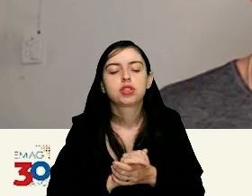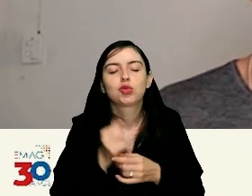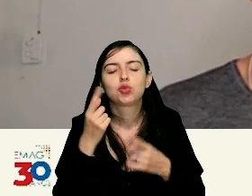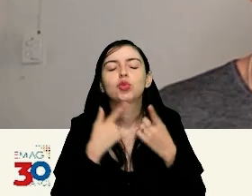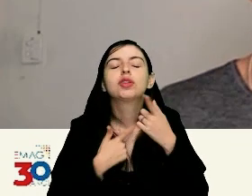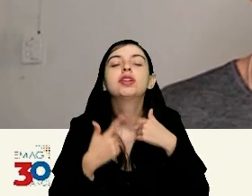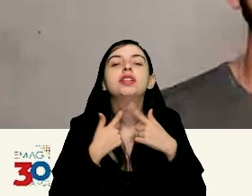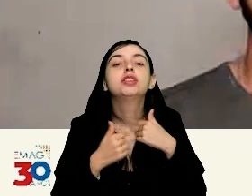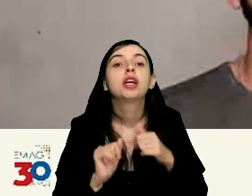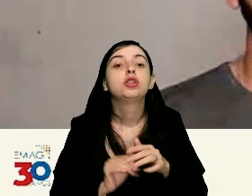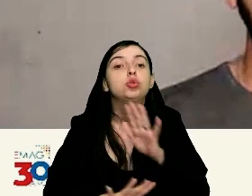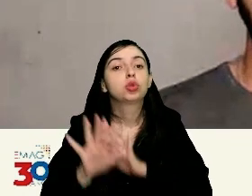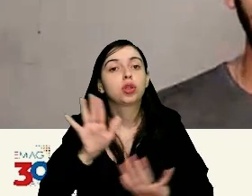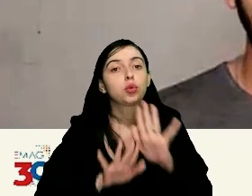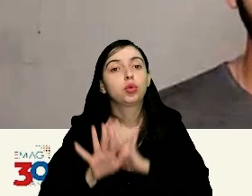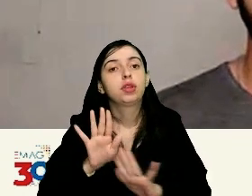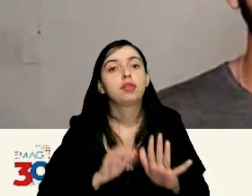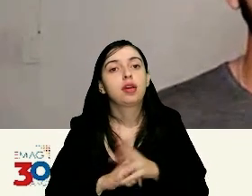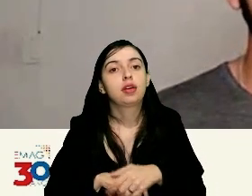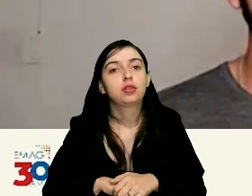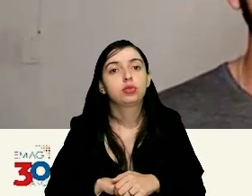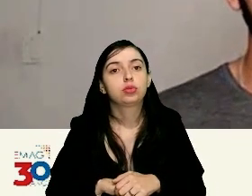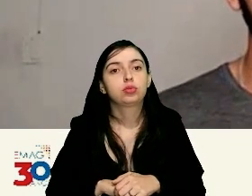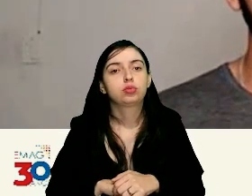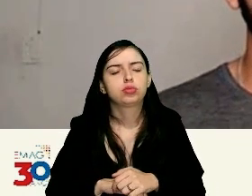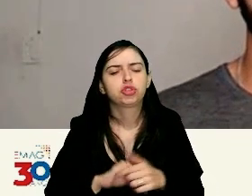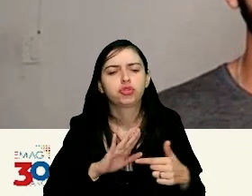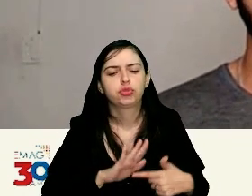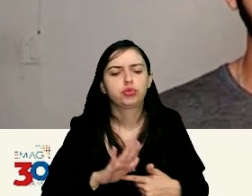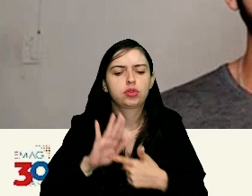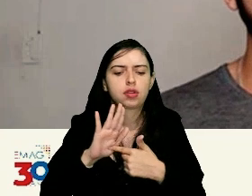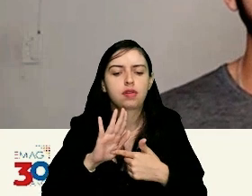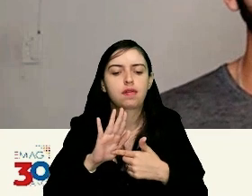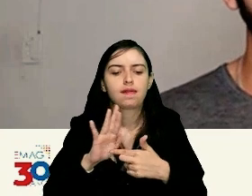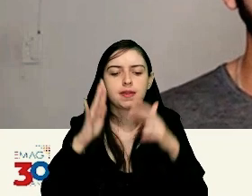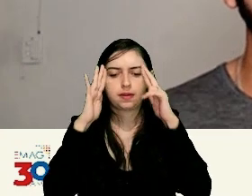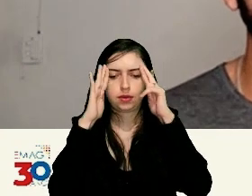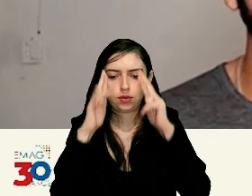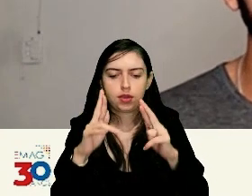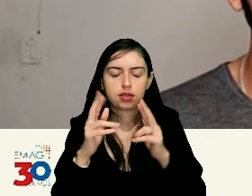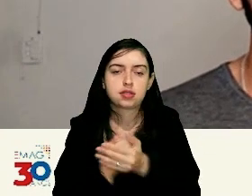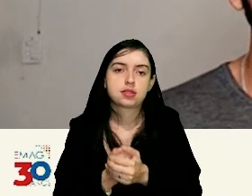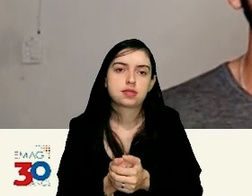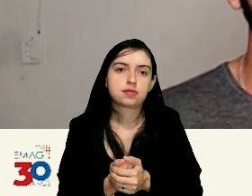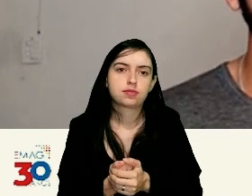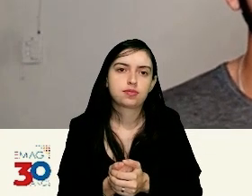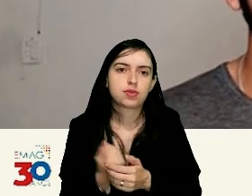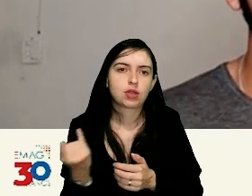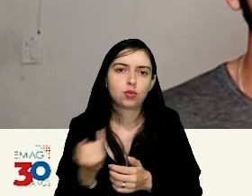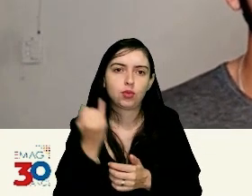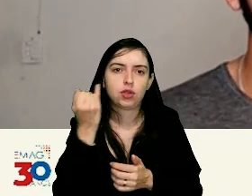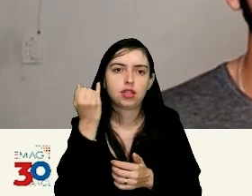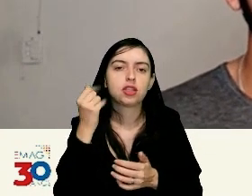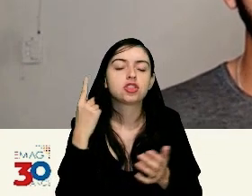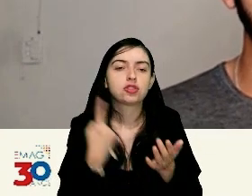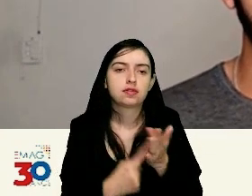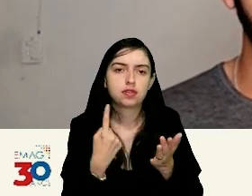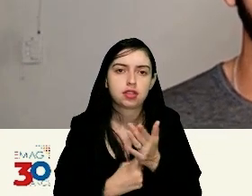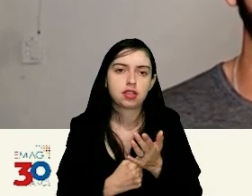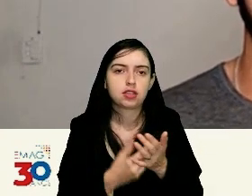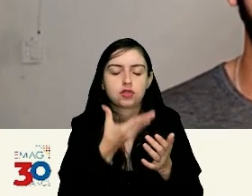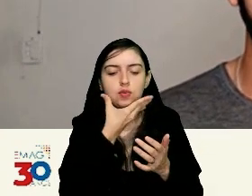cuidado seja encarado, reconhecido como uma das principais afirmações das paternidades e